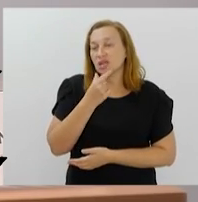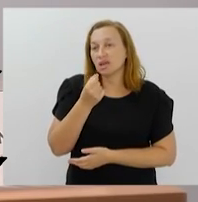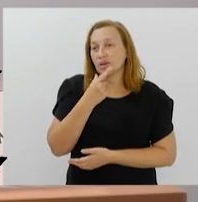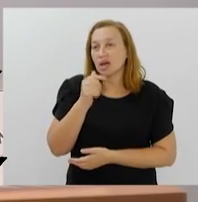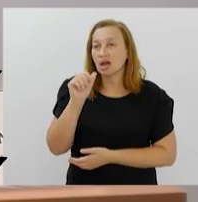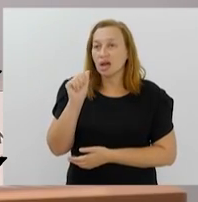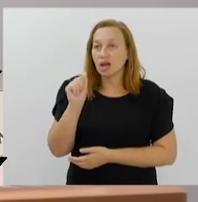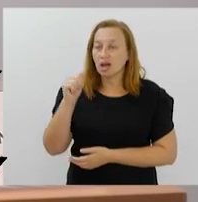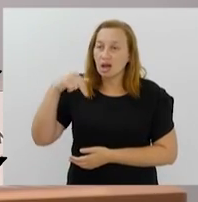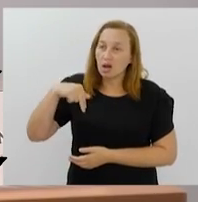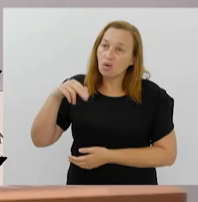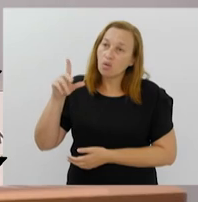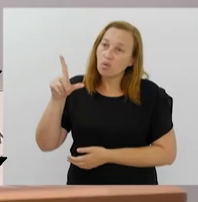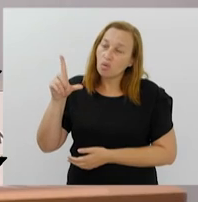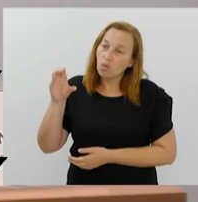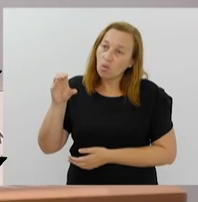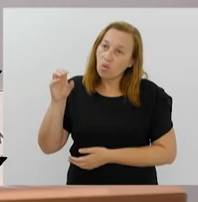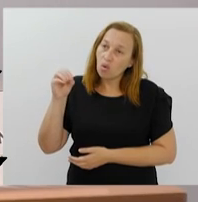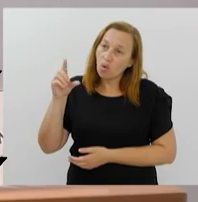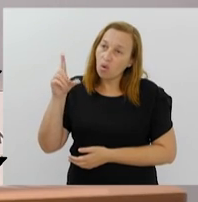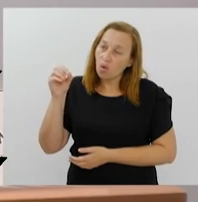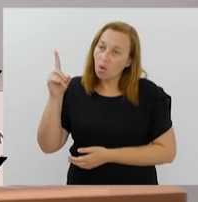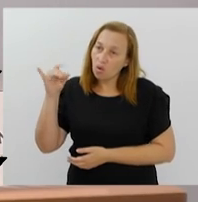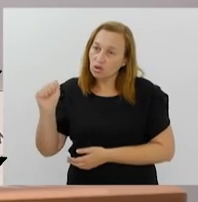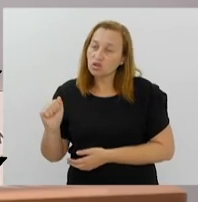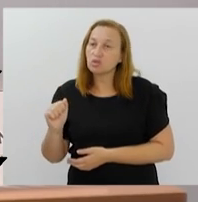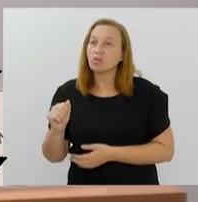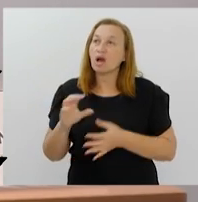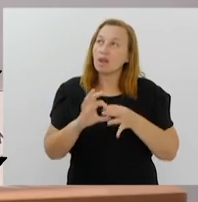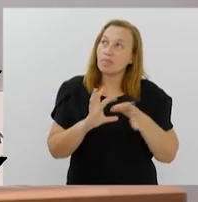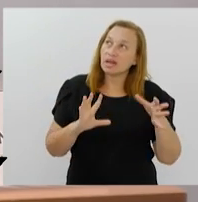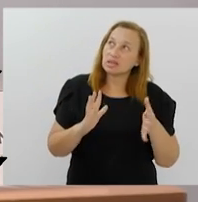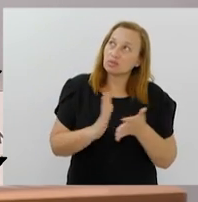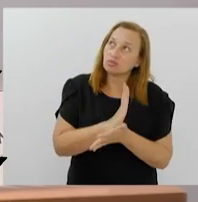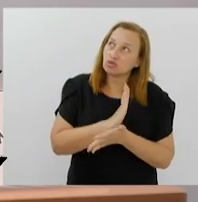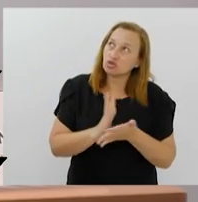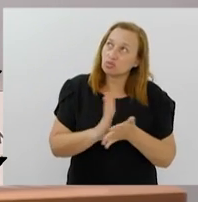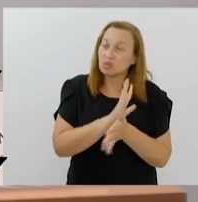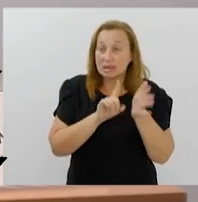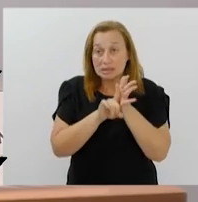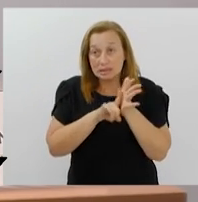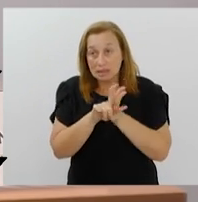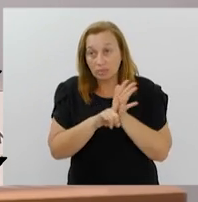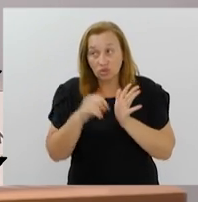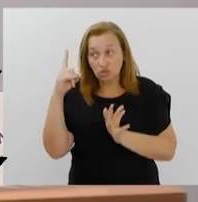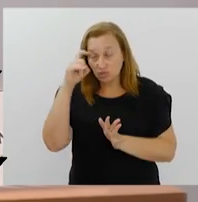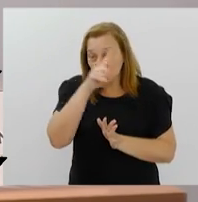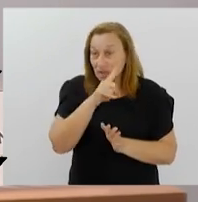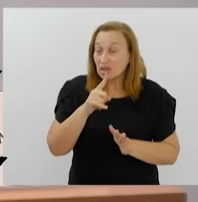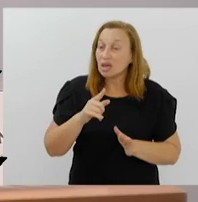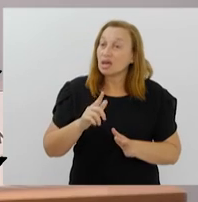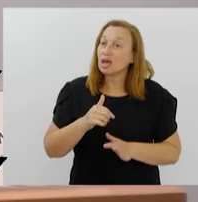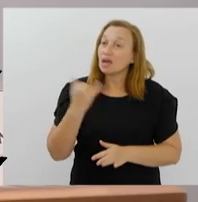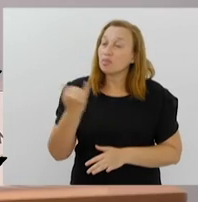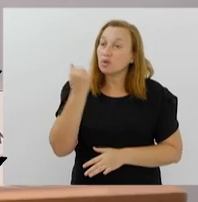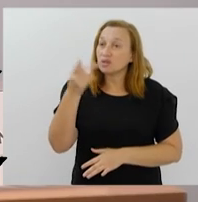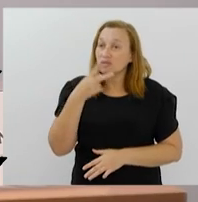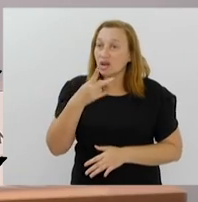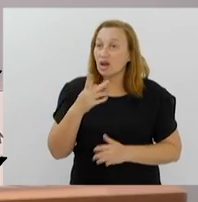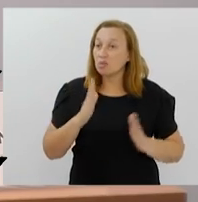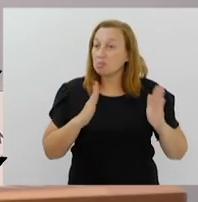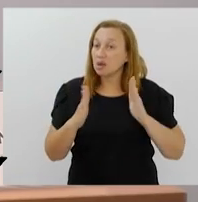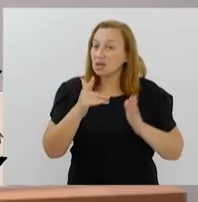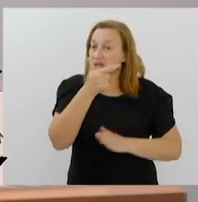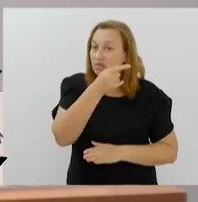eh a liberação de um procedimento de alta complexidade né e é importante dizer que o prazo de 24 horas para uma situação de